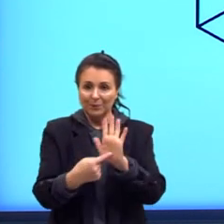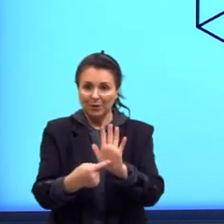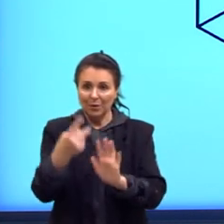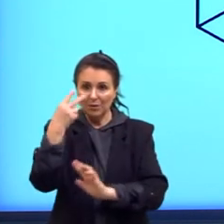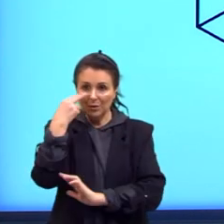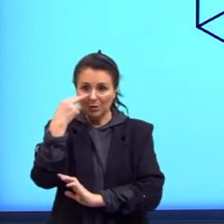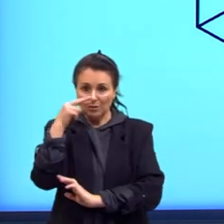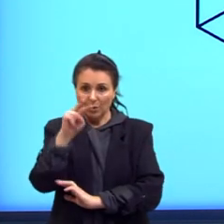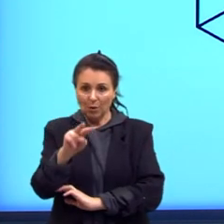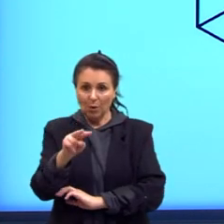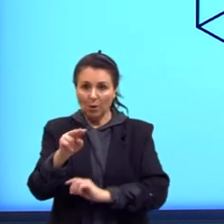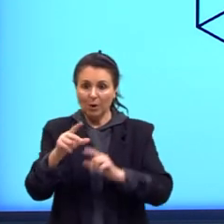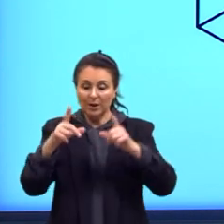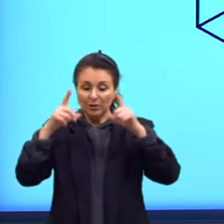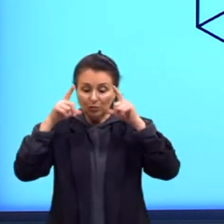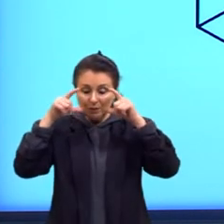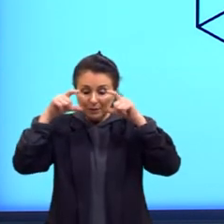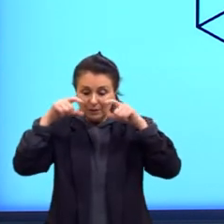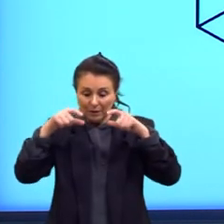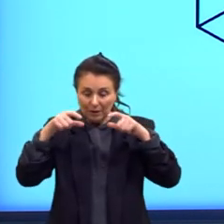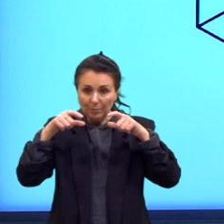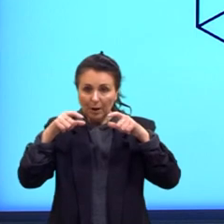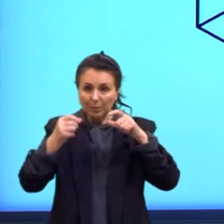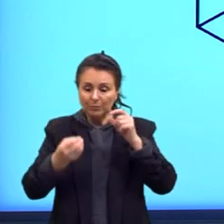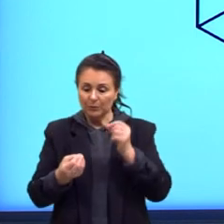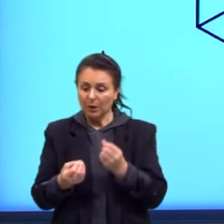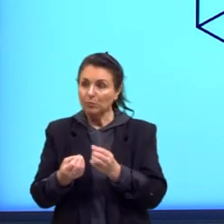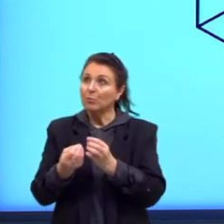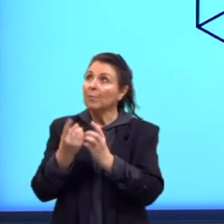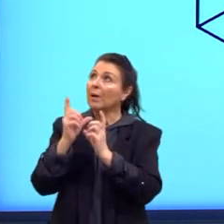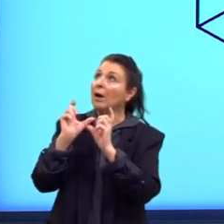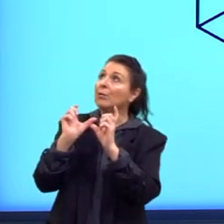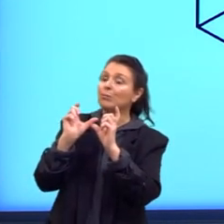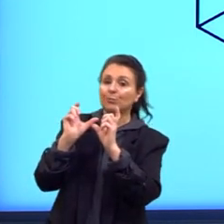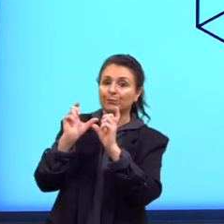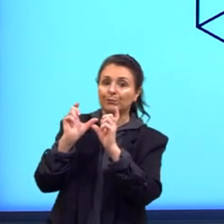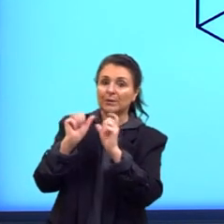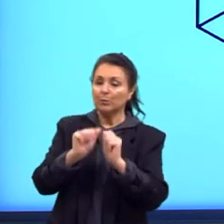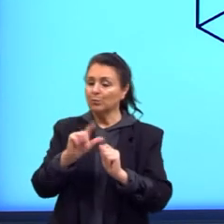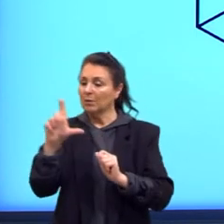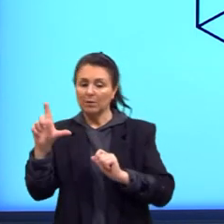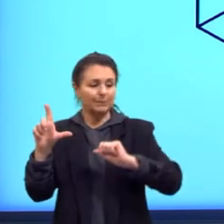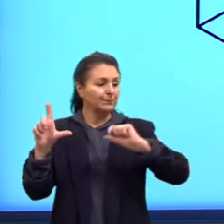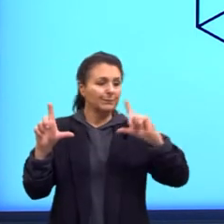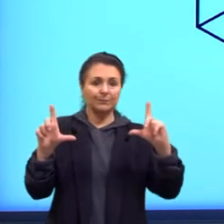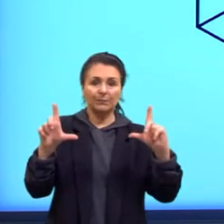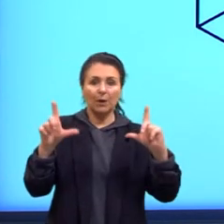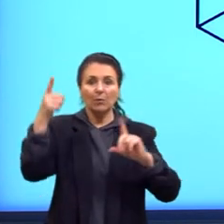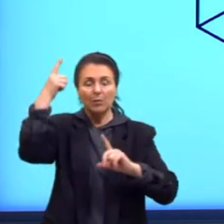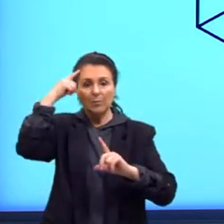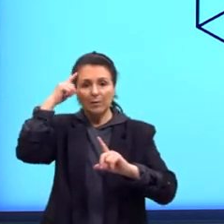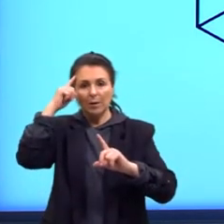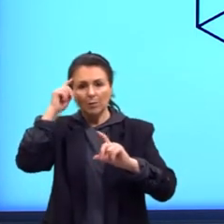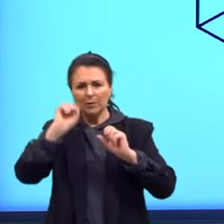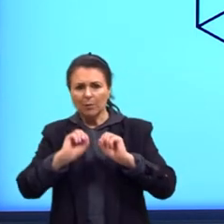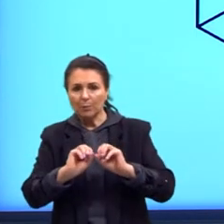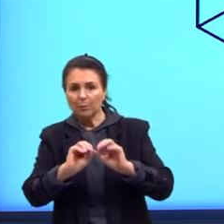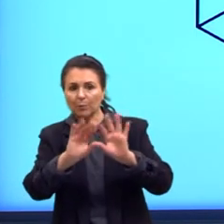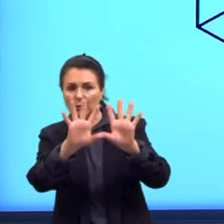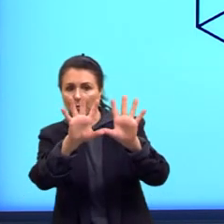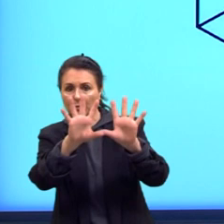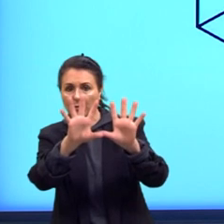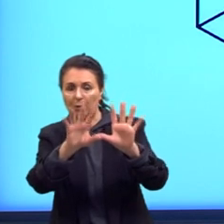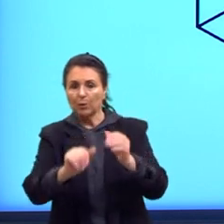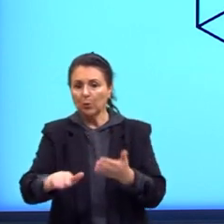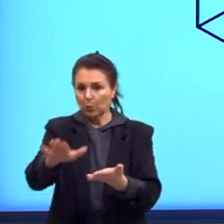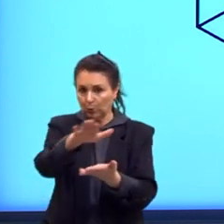vista dela de cima de baixo as laterais e quando Nós pensamos em projeção por